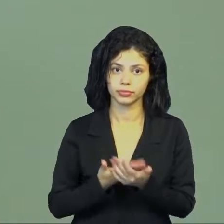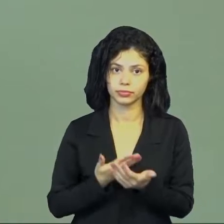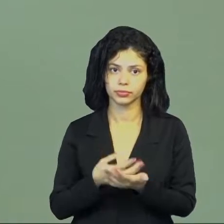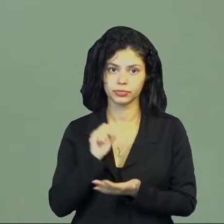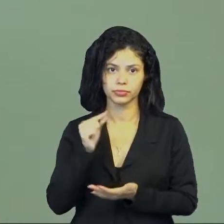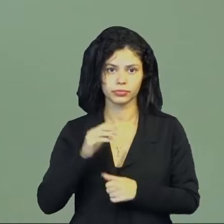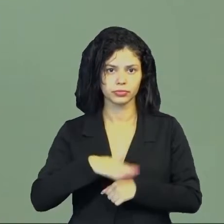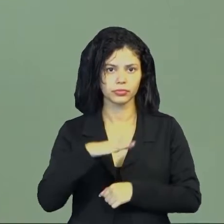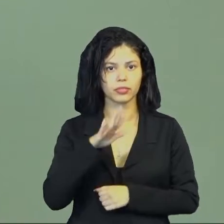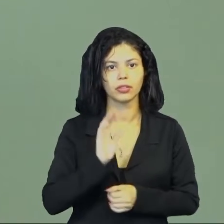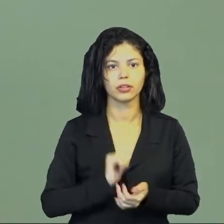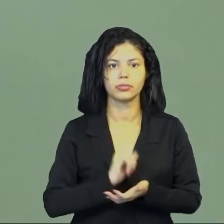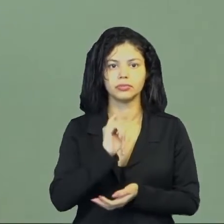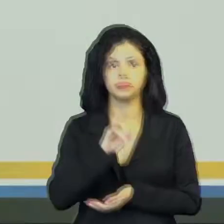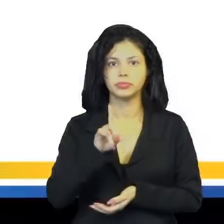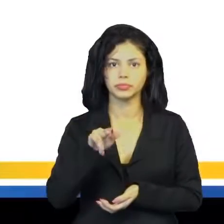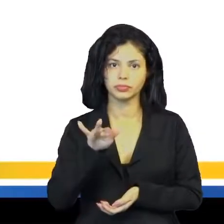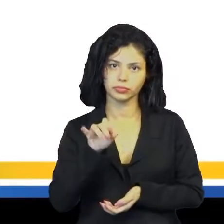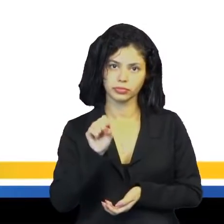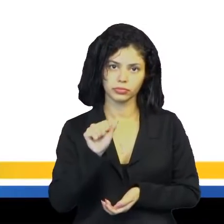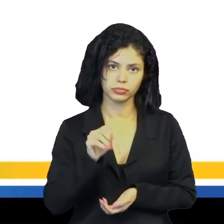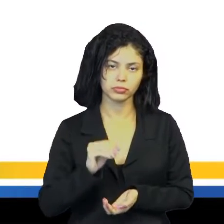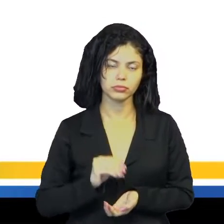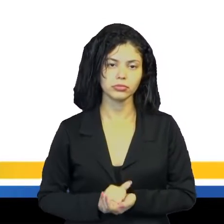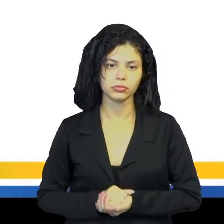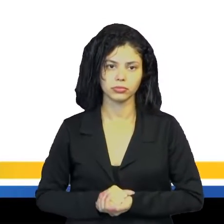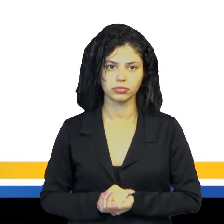sobre o Iluminismo. Vamos lá?